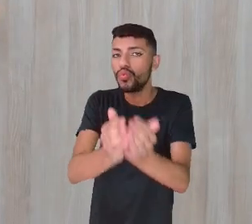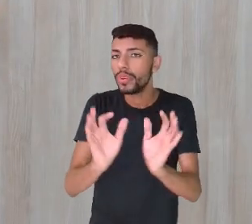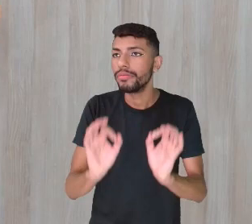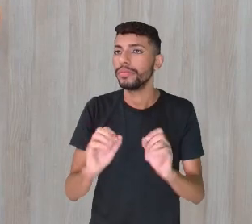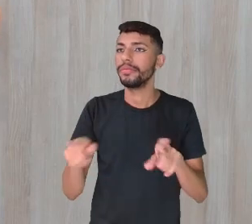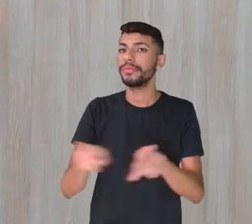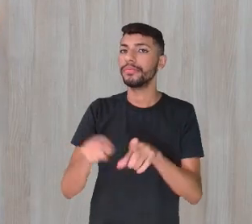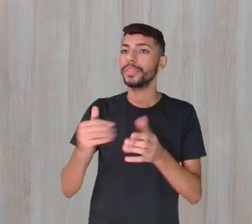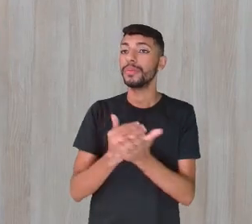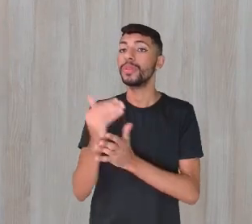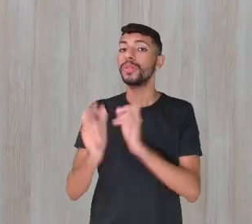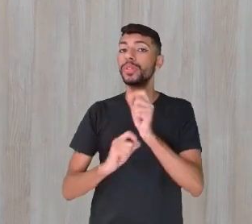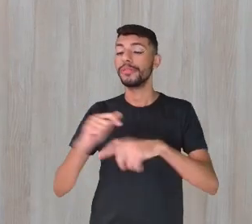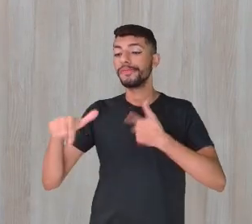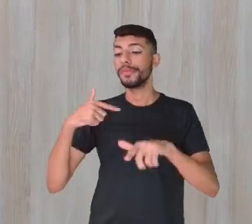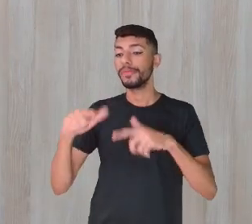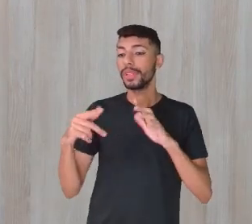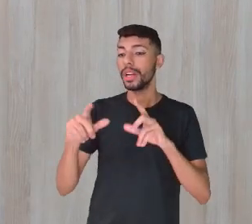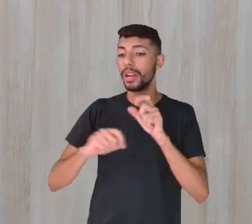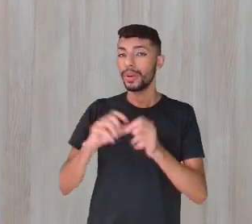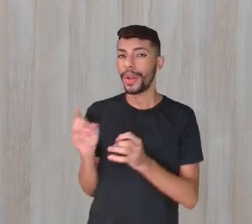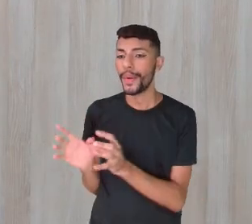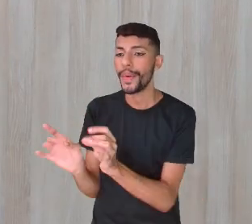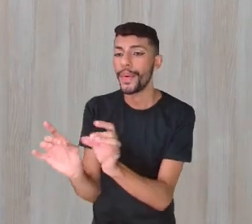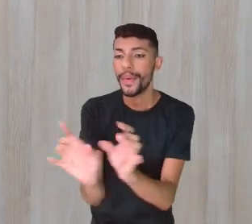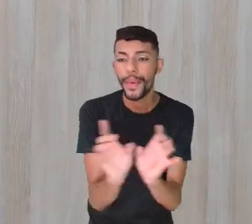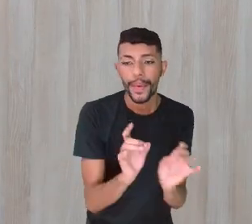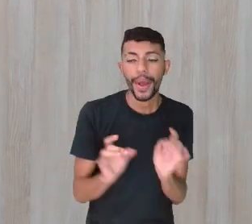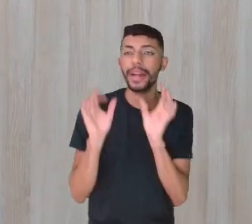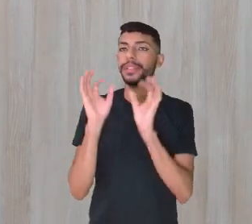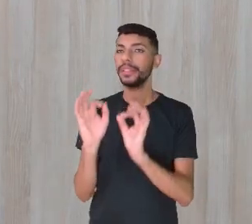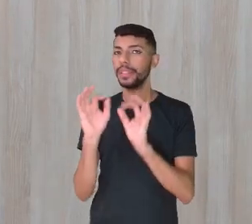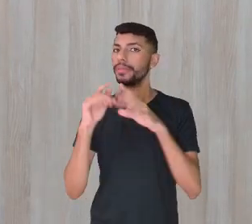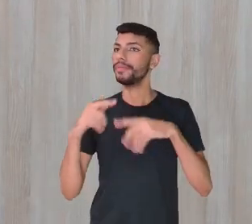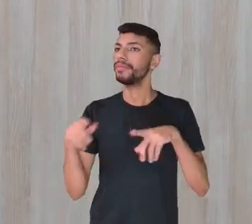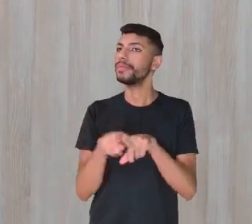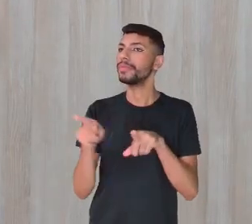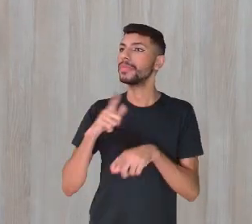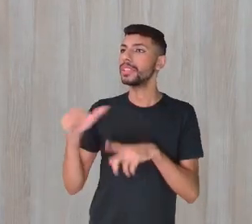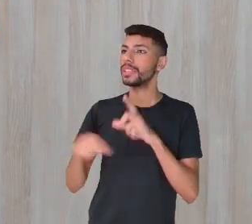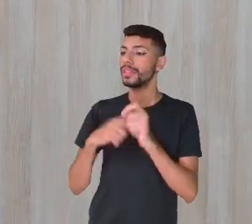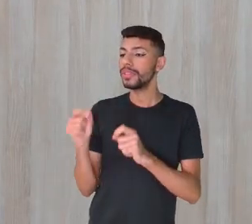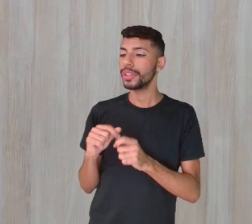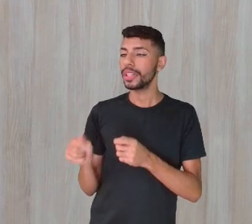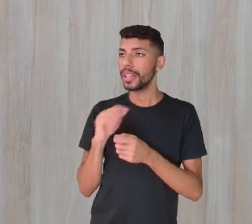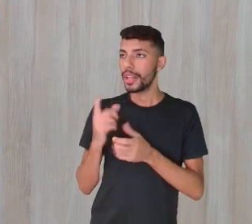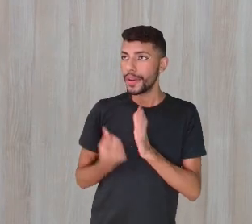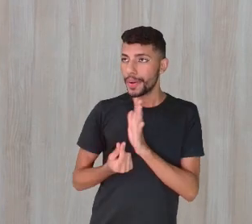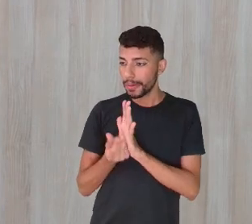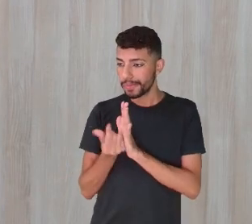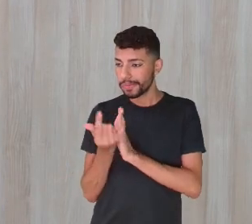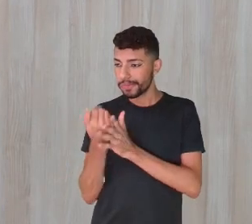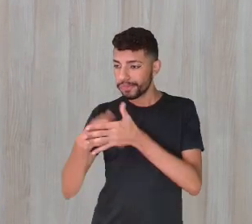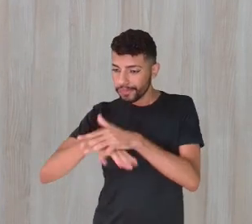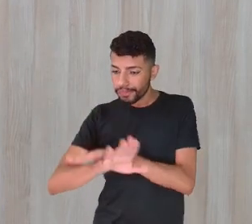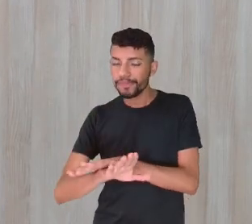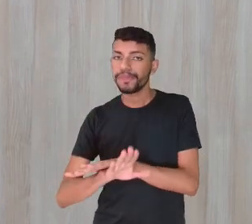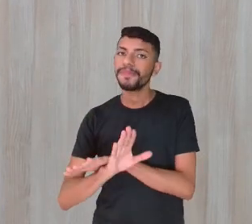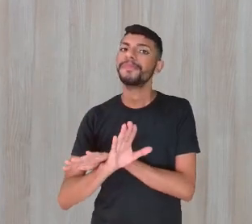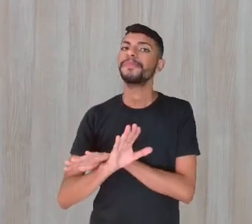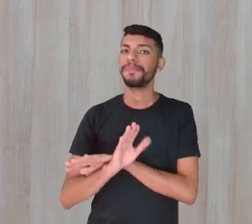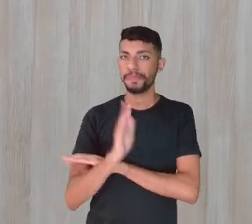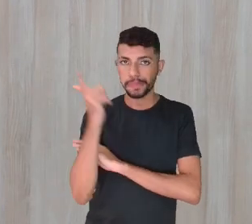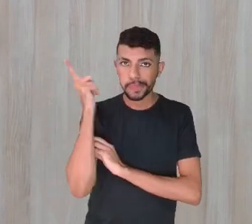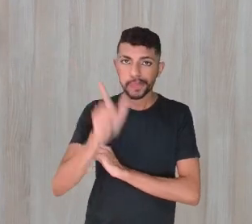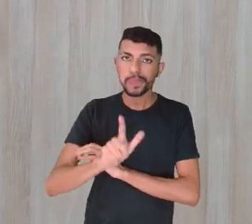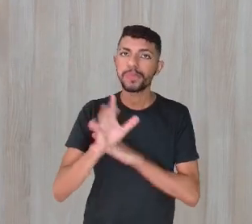começaram a também trabalhar essa questão comercial e, consequentemente, houve um acúmulo financeiro, um acúmulo de capital,